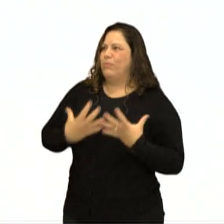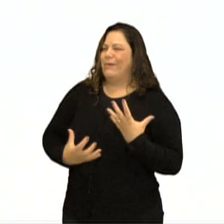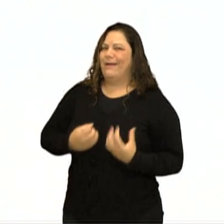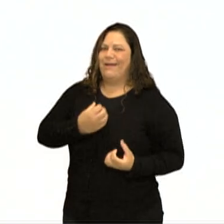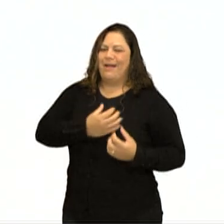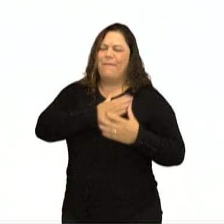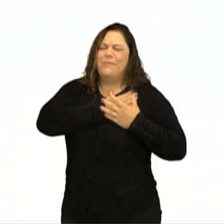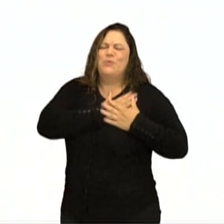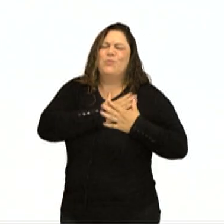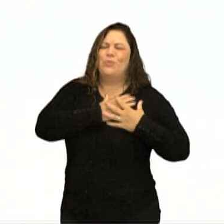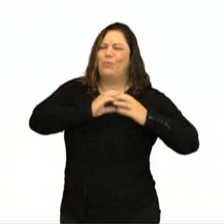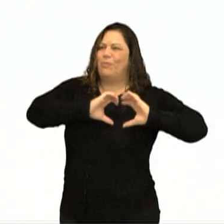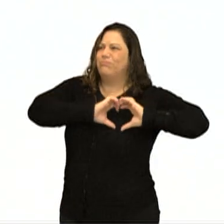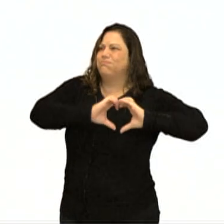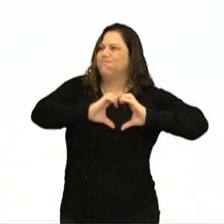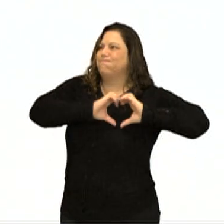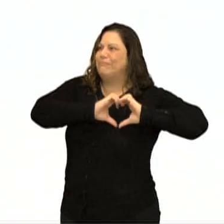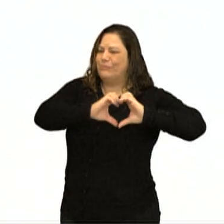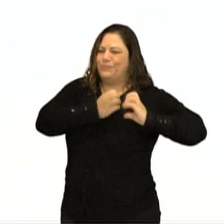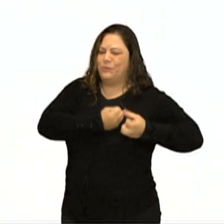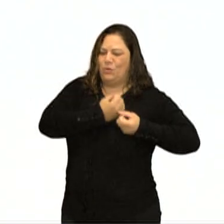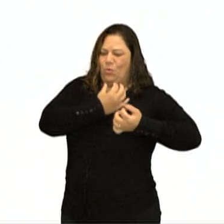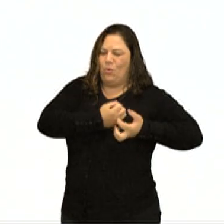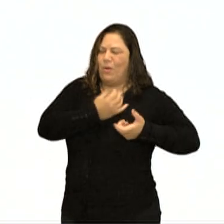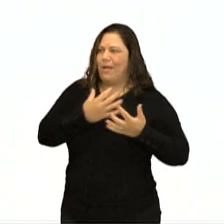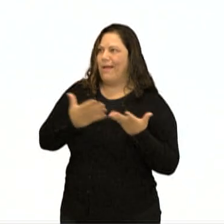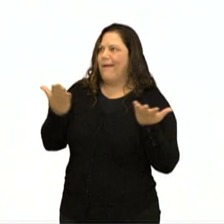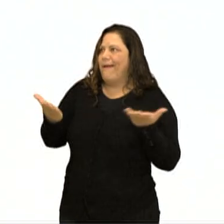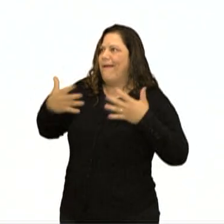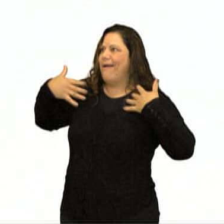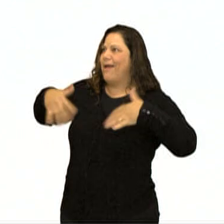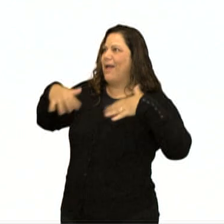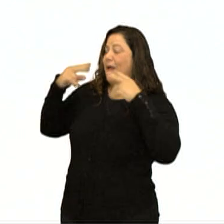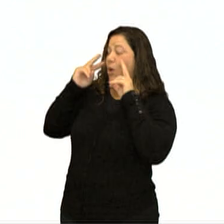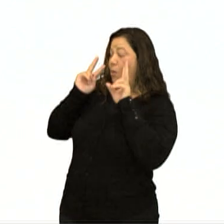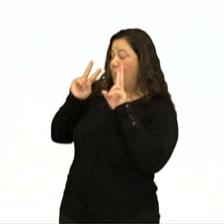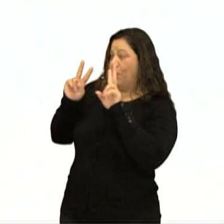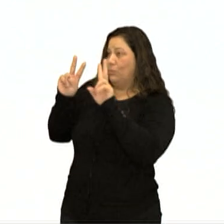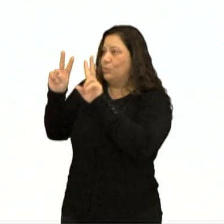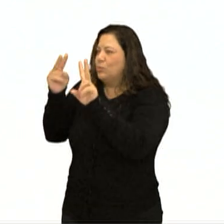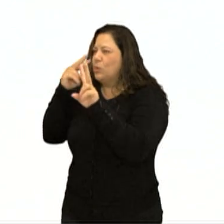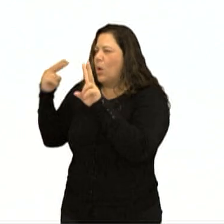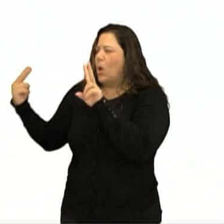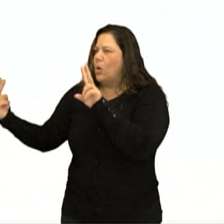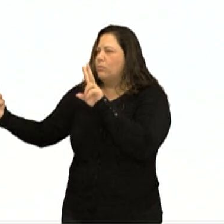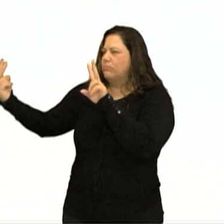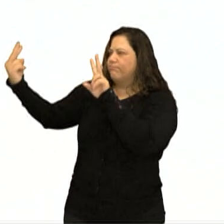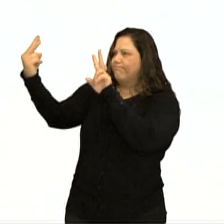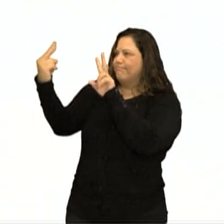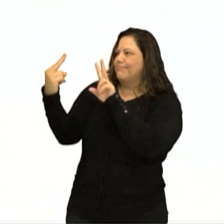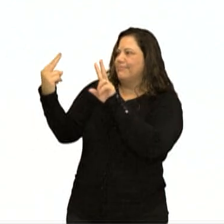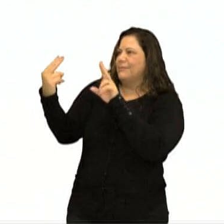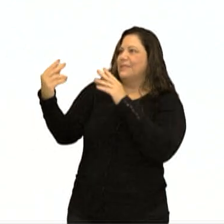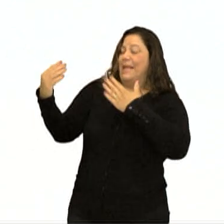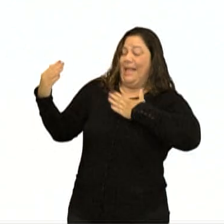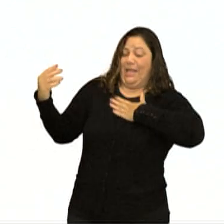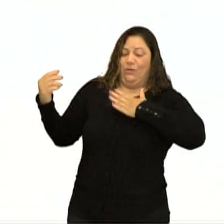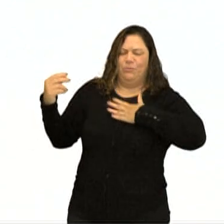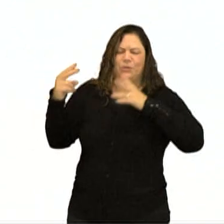Meu amor, juro por Deus, que a luz dos olhos meus já não pode Quero a luz dos olhos